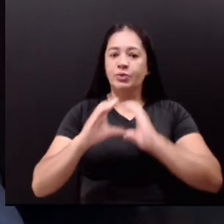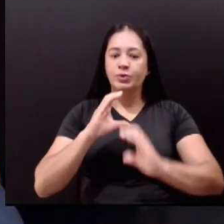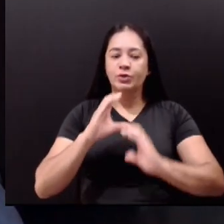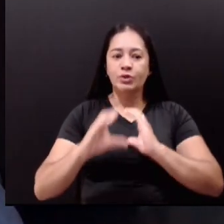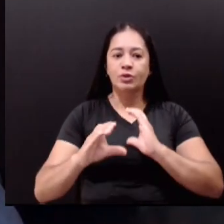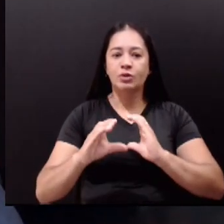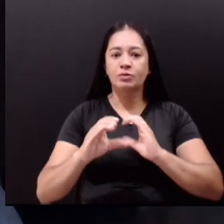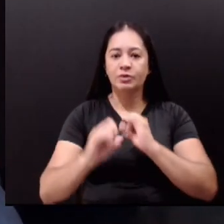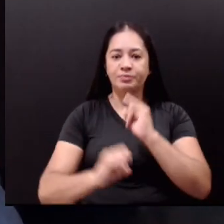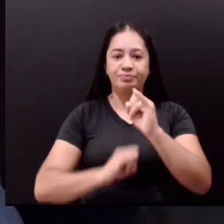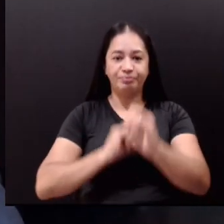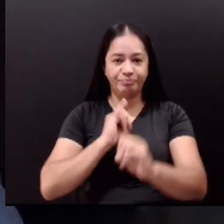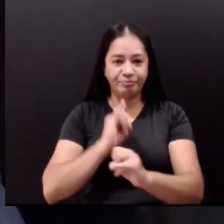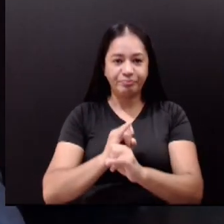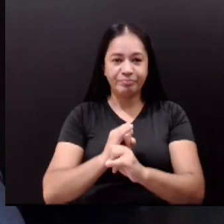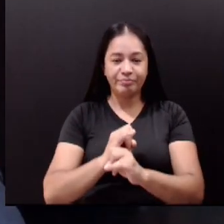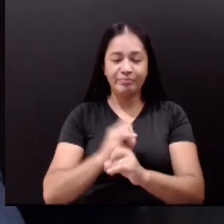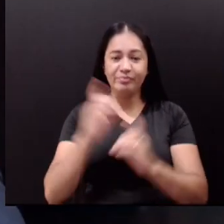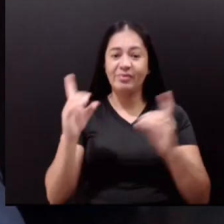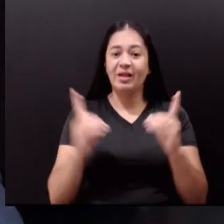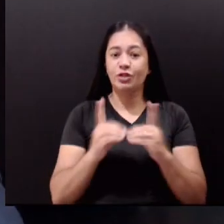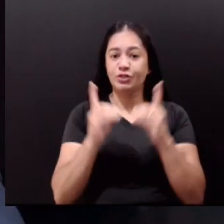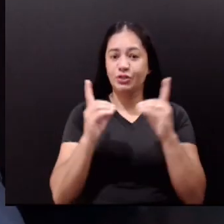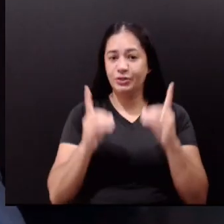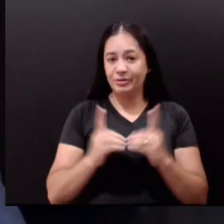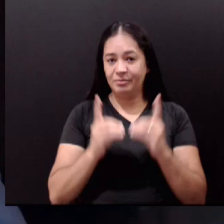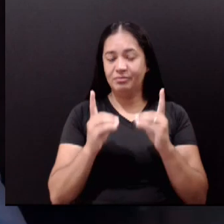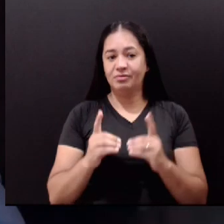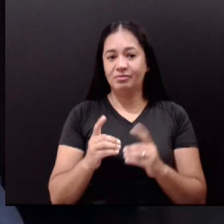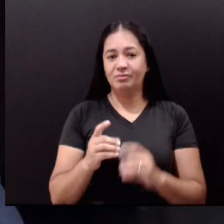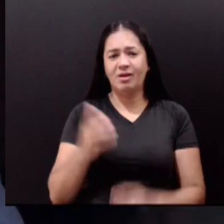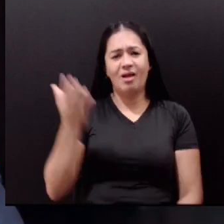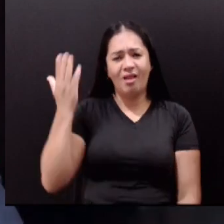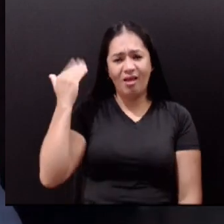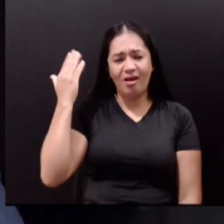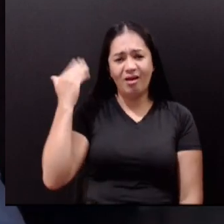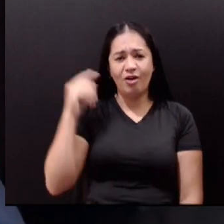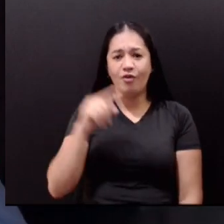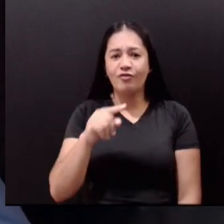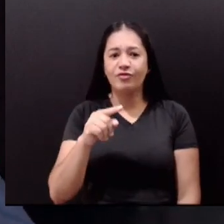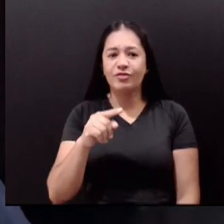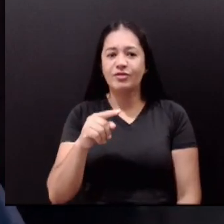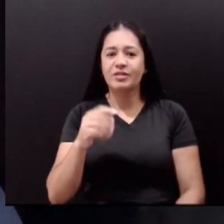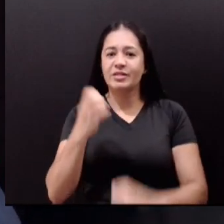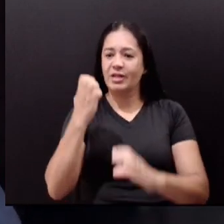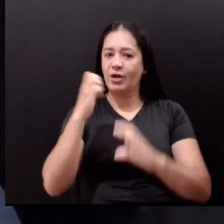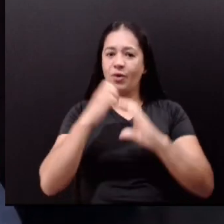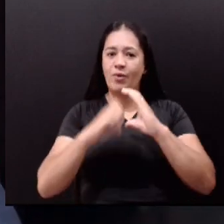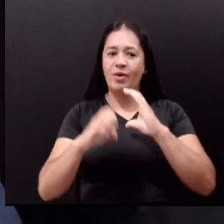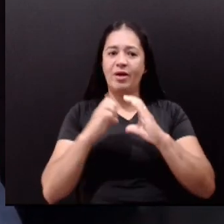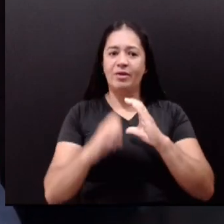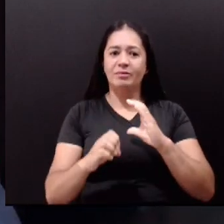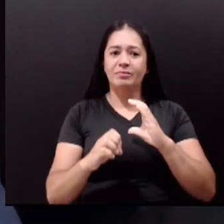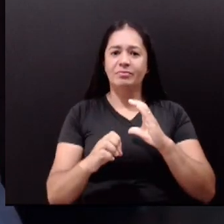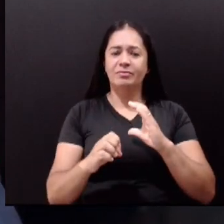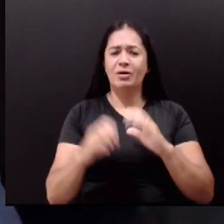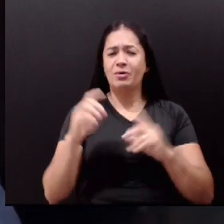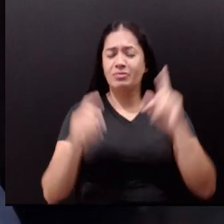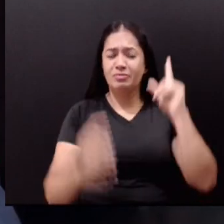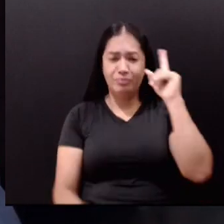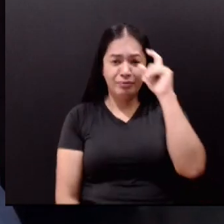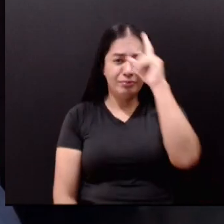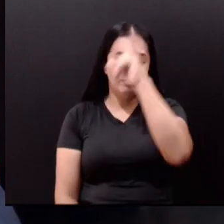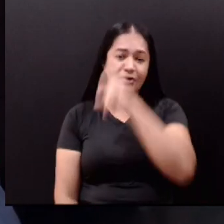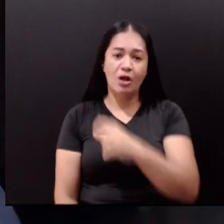ela é muito dinâmica, né. Antigamente, né, para você mandar um e-mail para uma pessoa era uma dificuldade, né. Hoje em